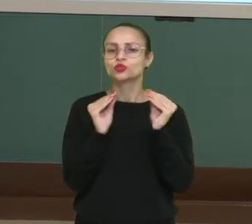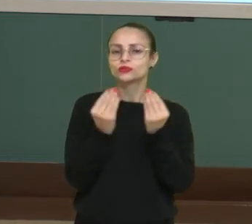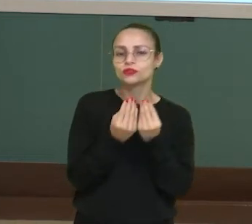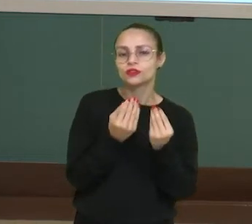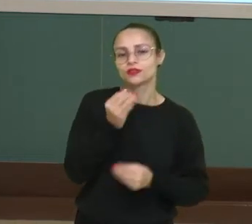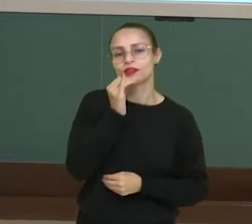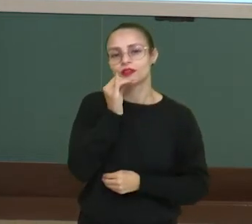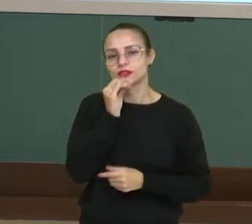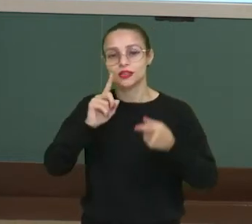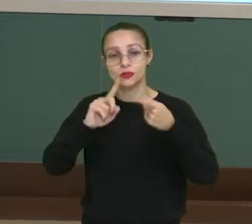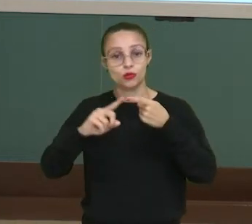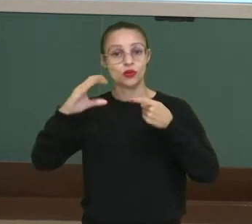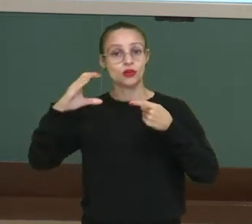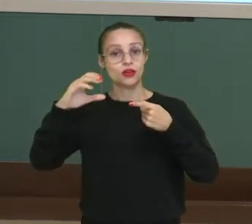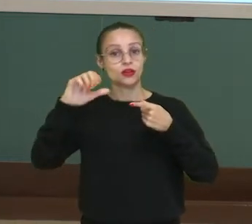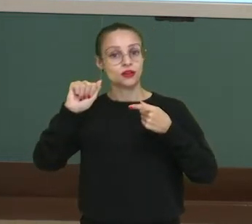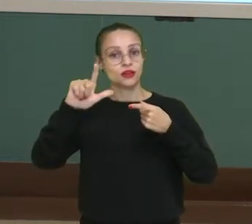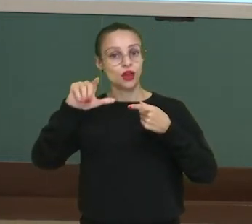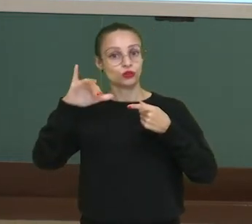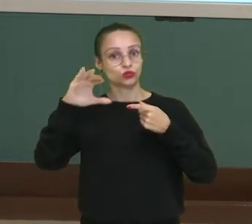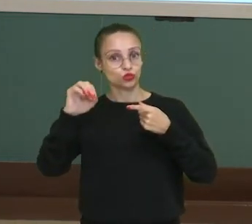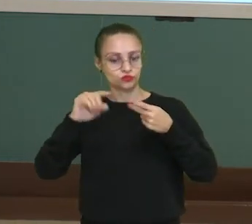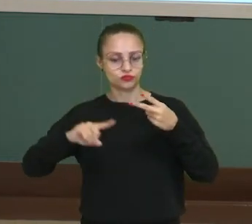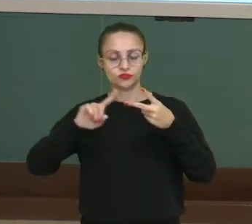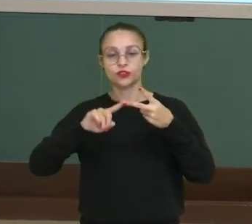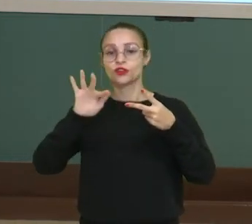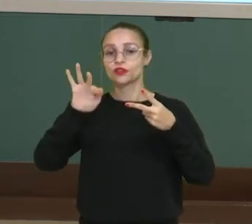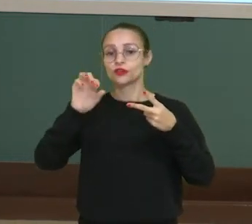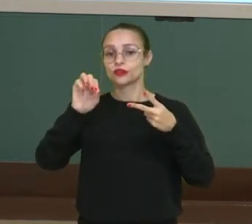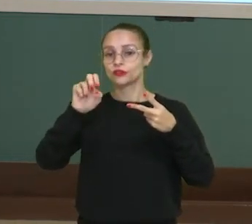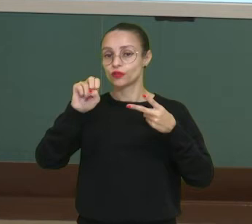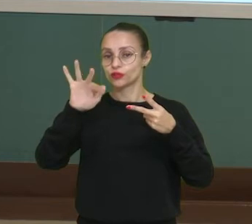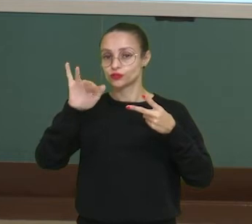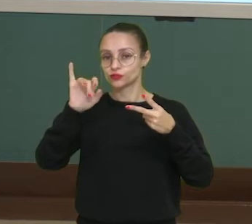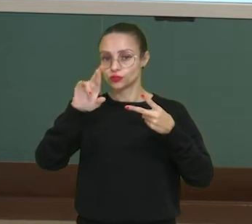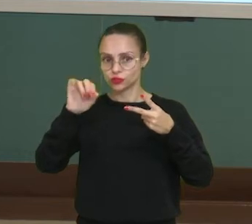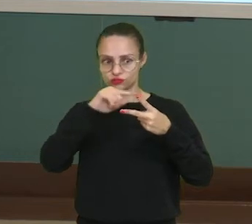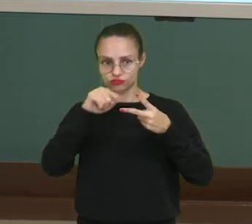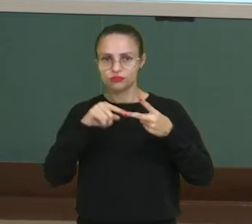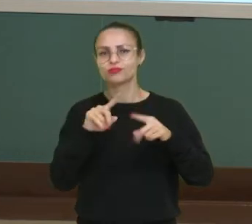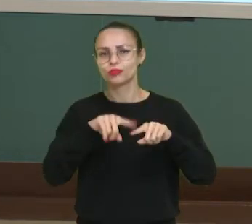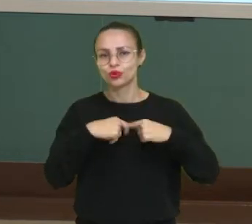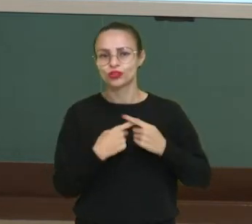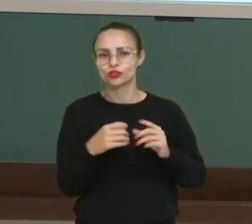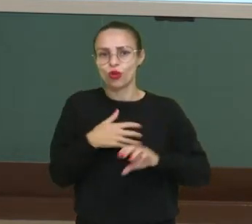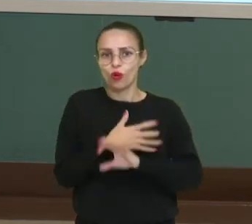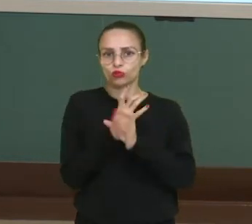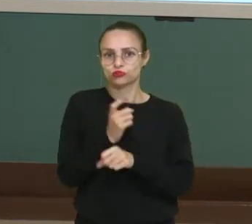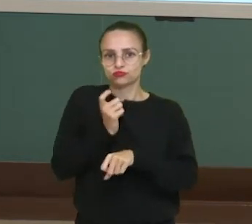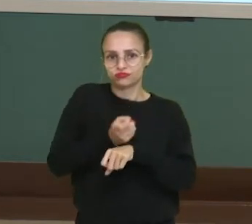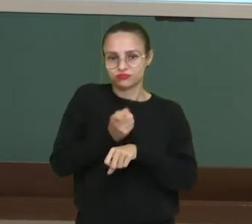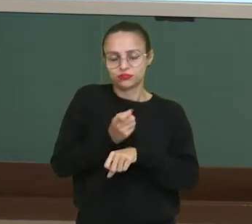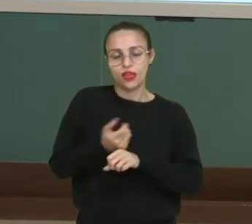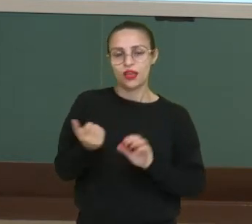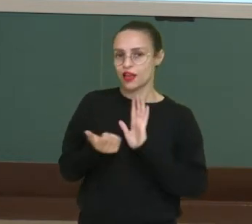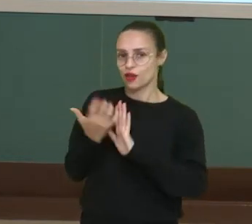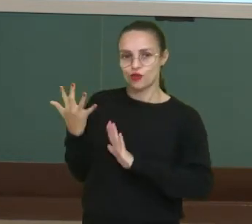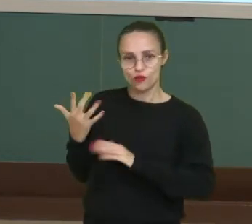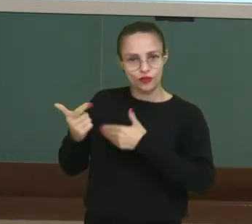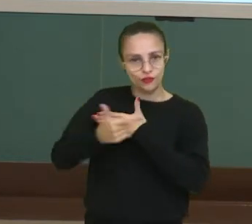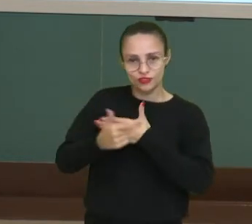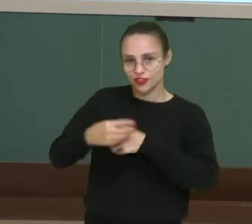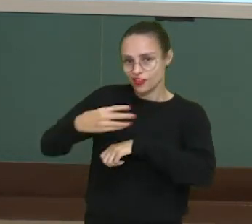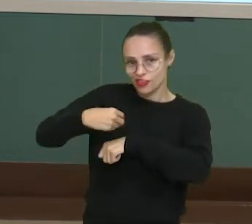os ossos são rígidos, são fortes. Algumas dessas funções eu não tinha falado, por exemplo, a produção de